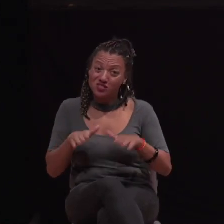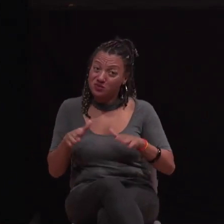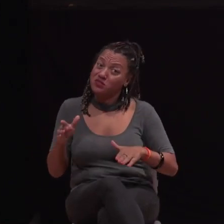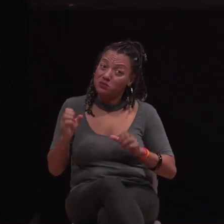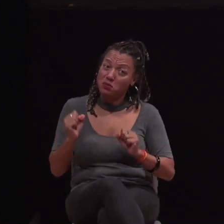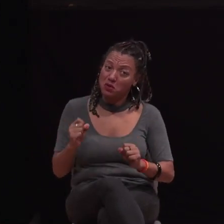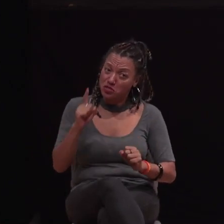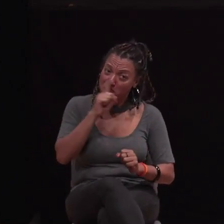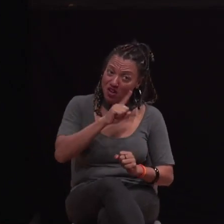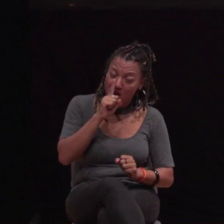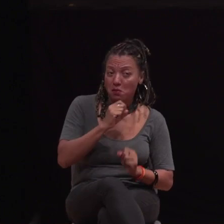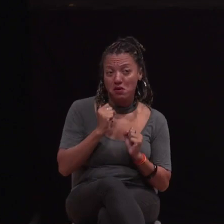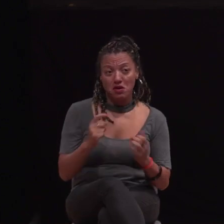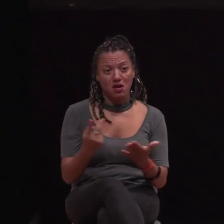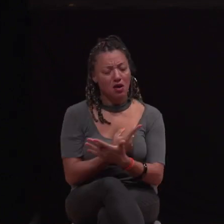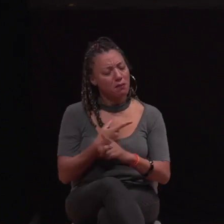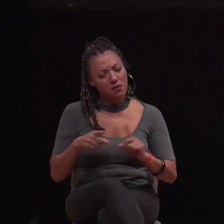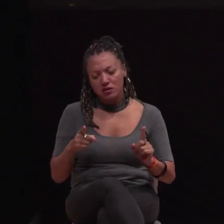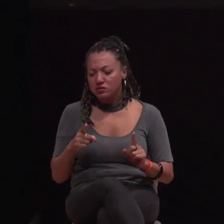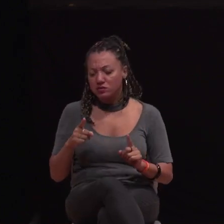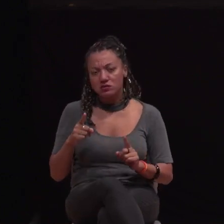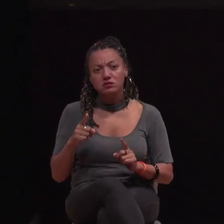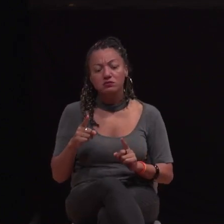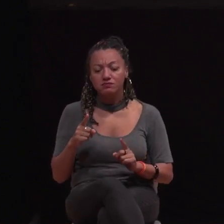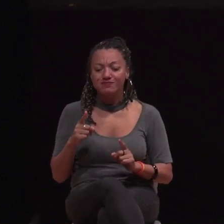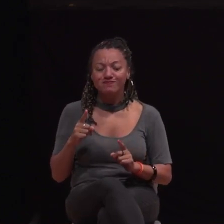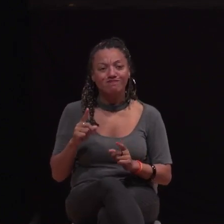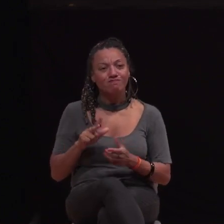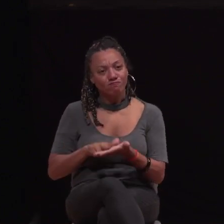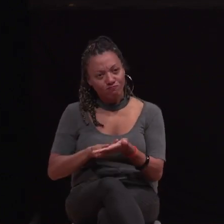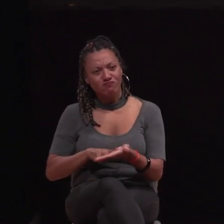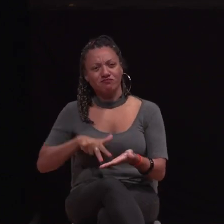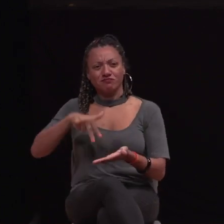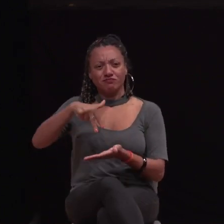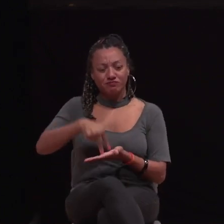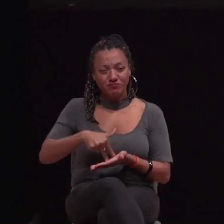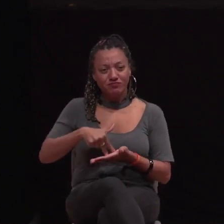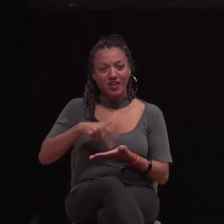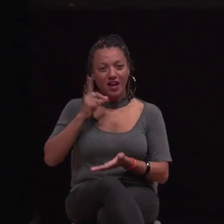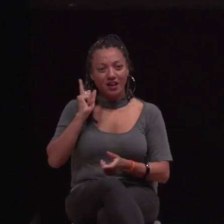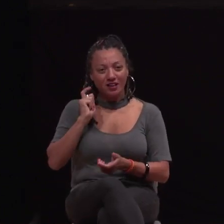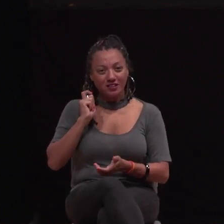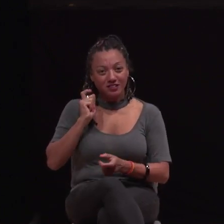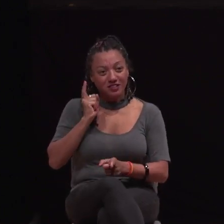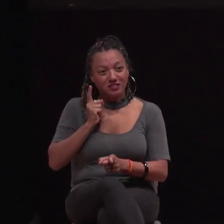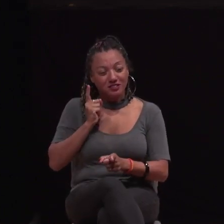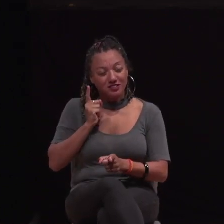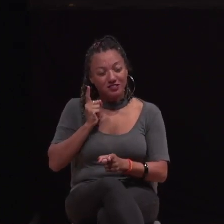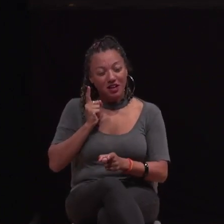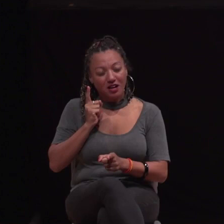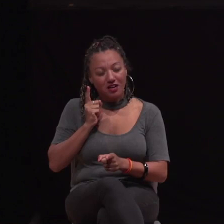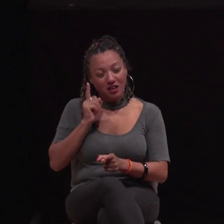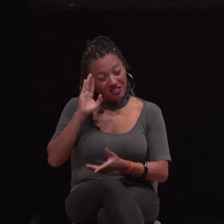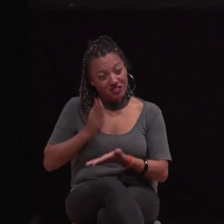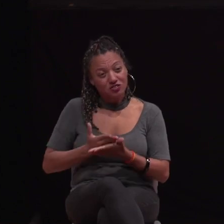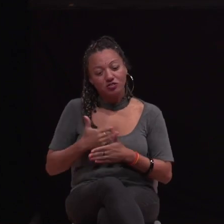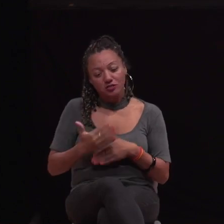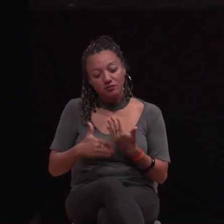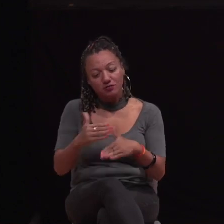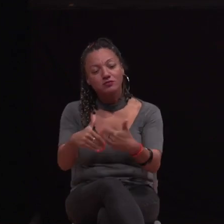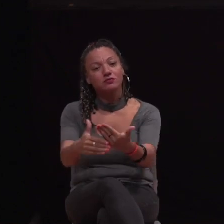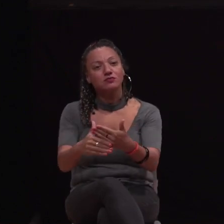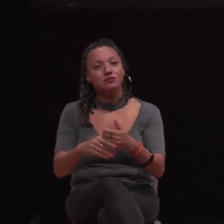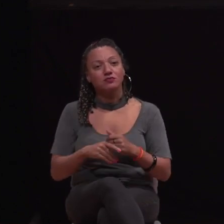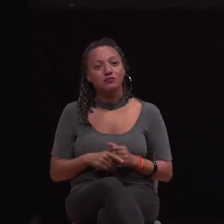bacanas, mas é isso, arque com as consequências, acreditando que você está implicada num processo, não está apagando incêndio. Acho isso. E